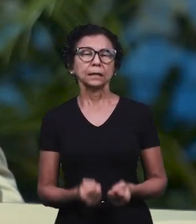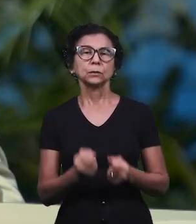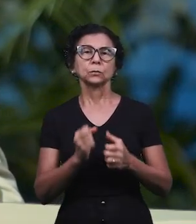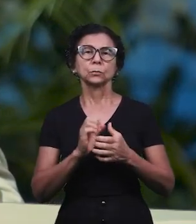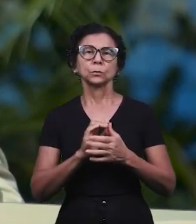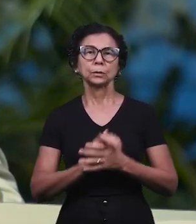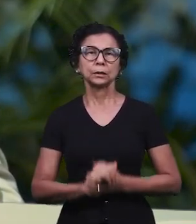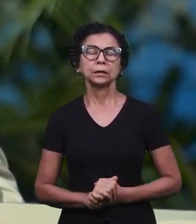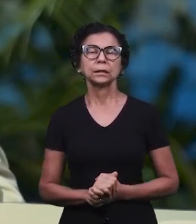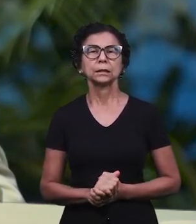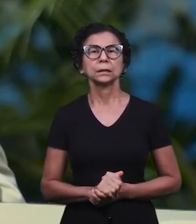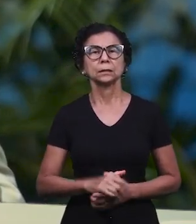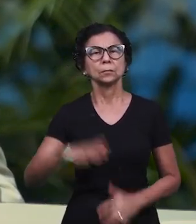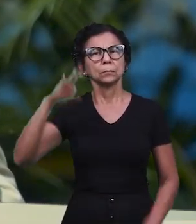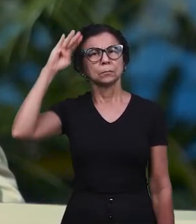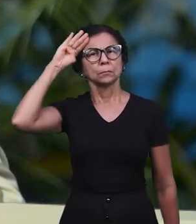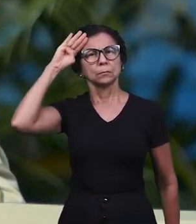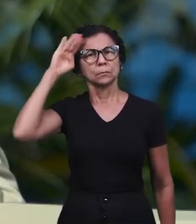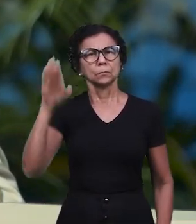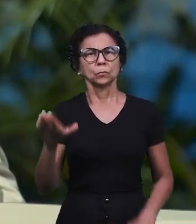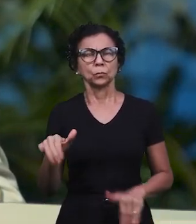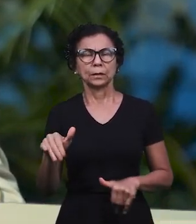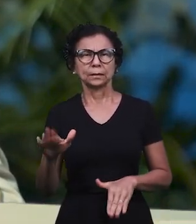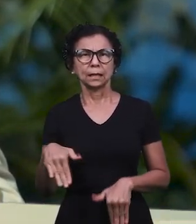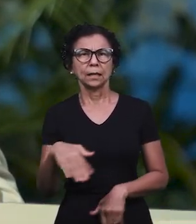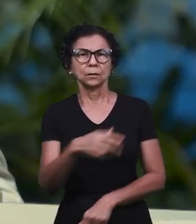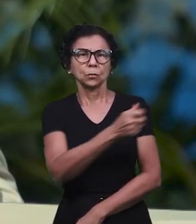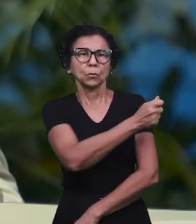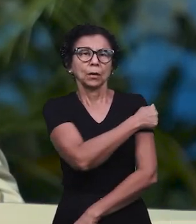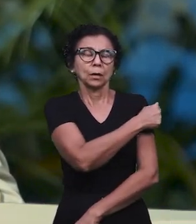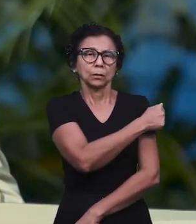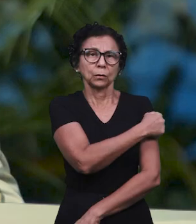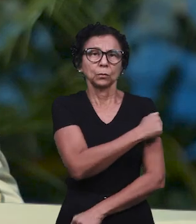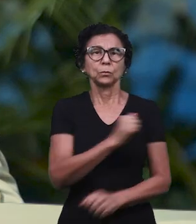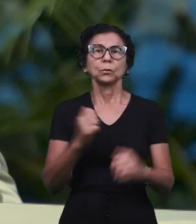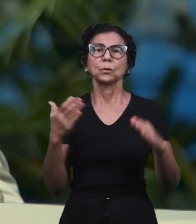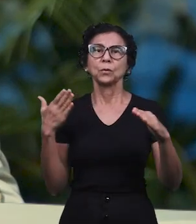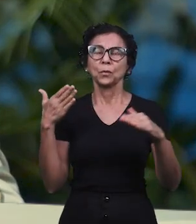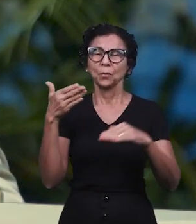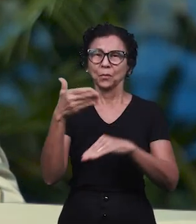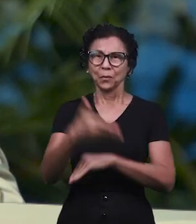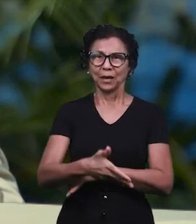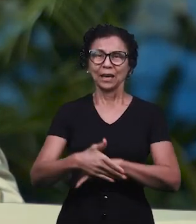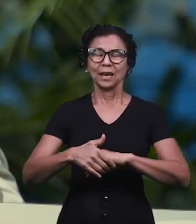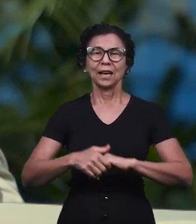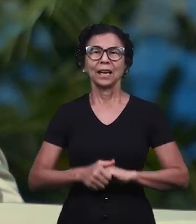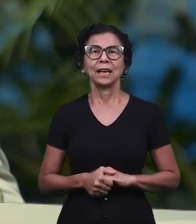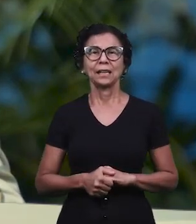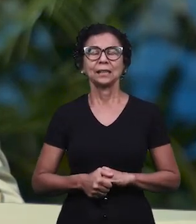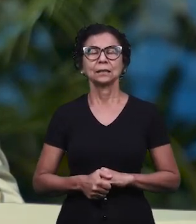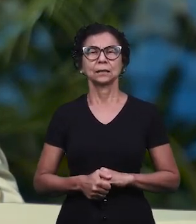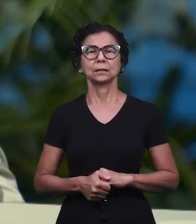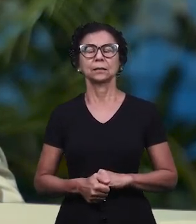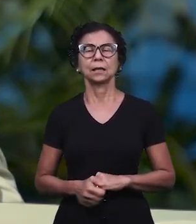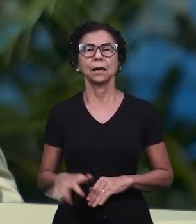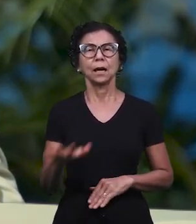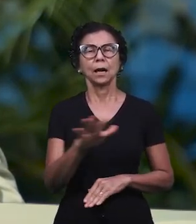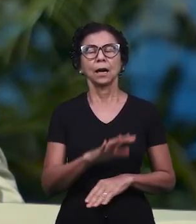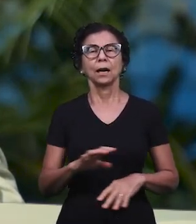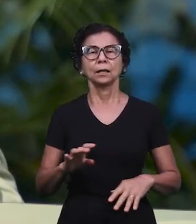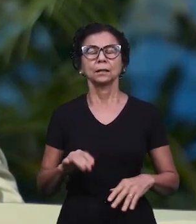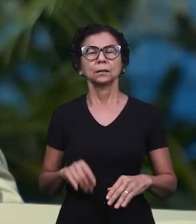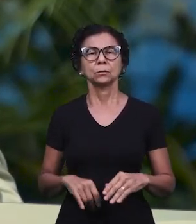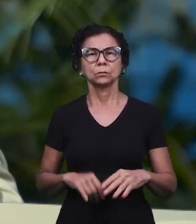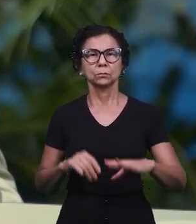cadete do Exército ingresse na Academia Militar das Agulhas Negras, onde nós entramos